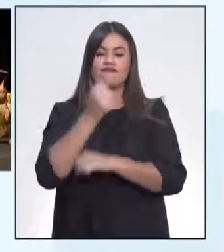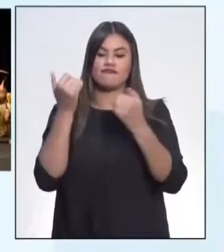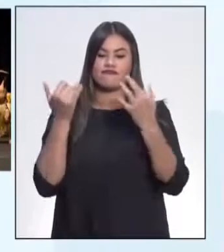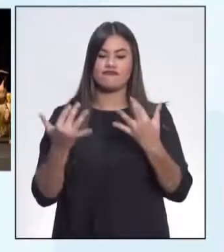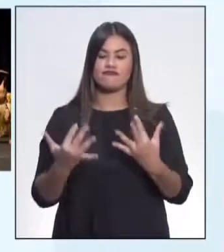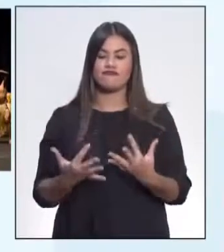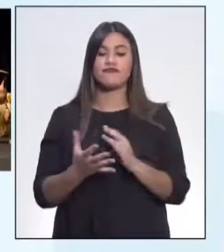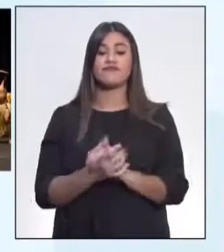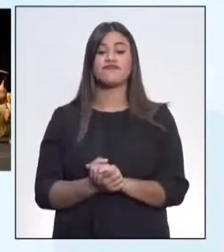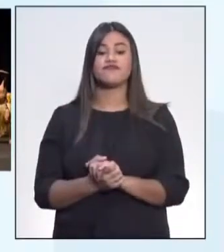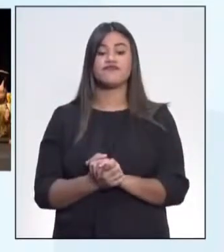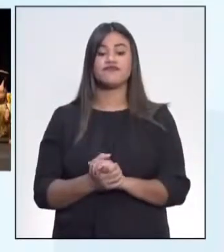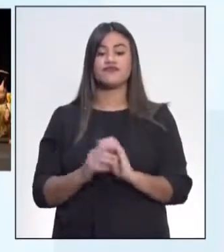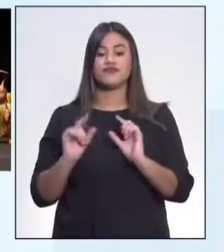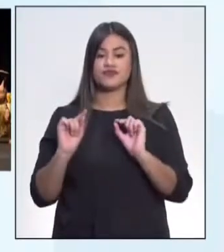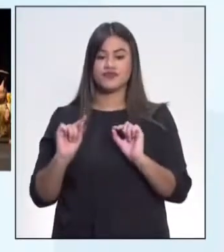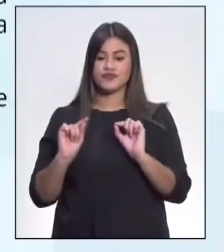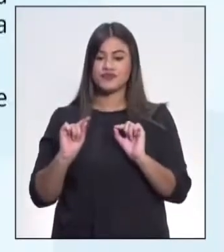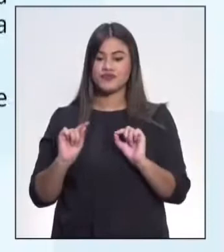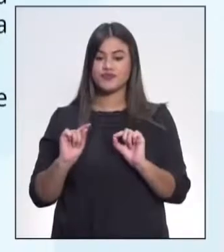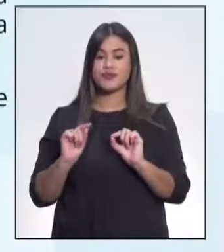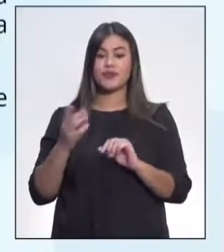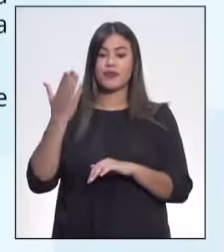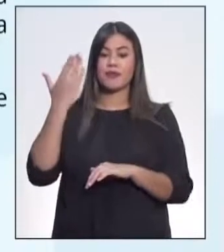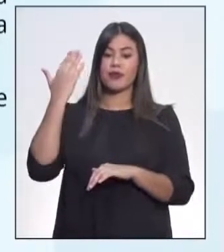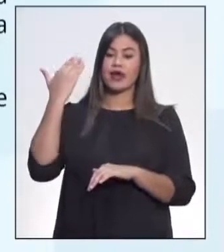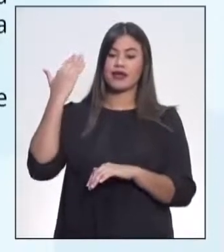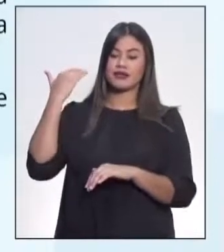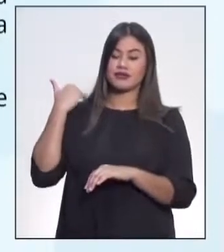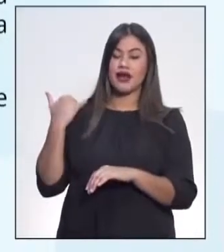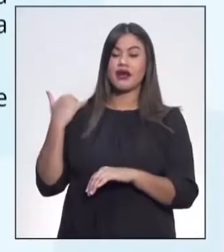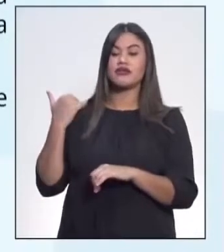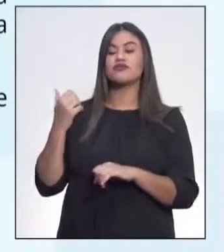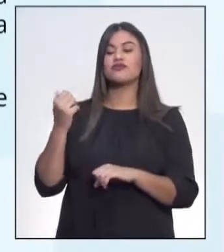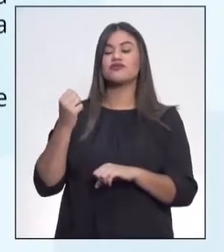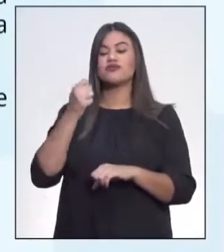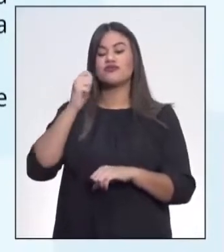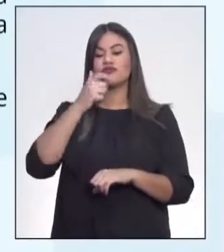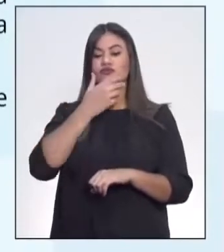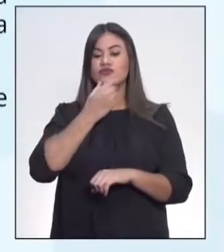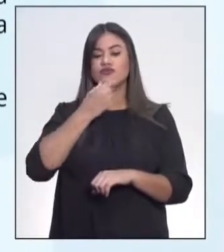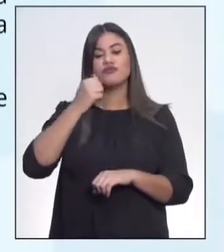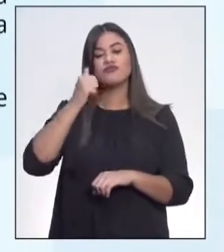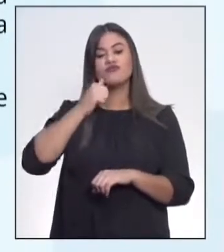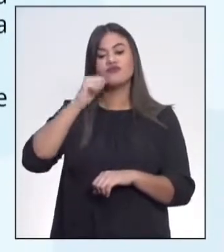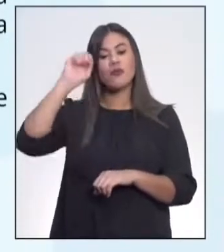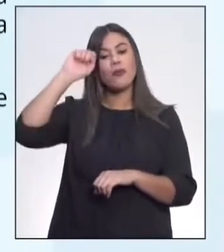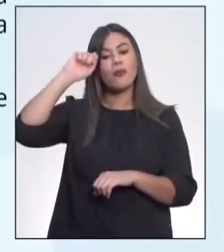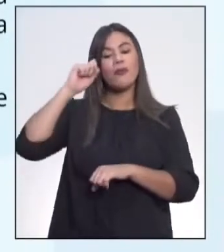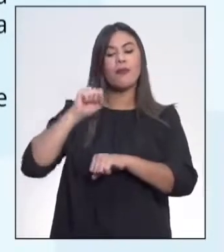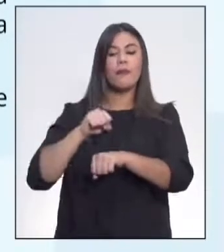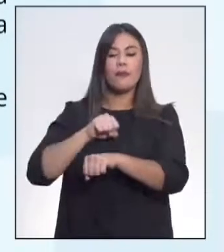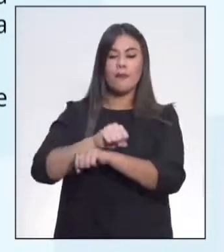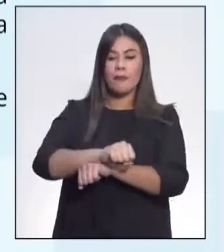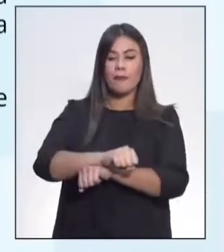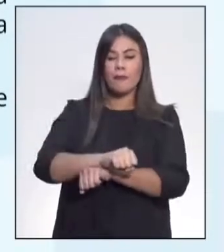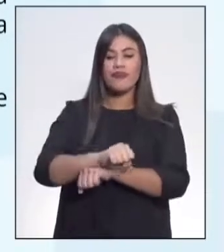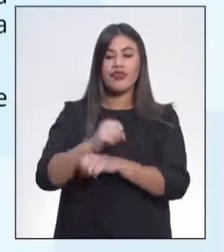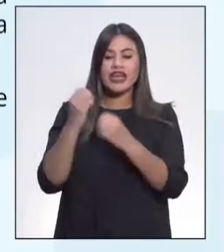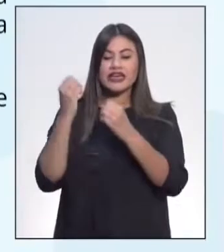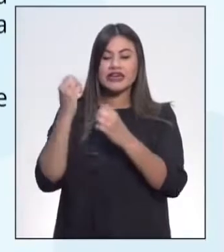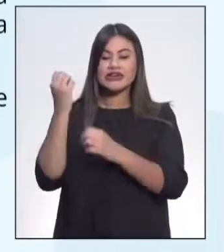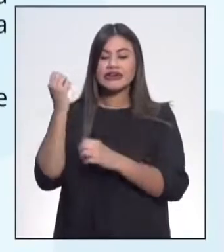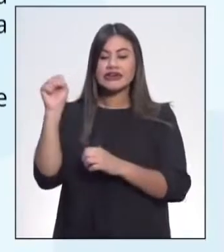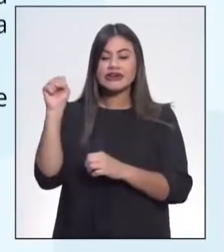história do ukulele, pessoal, era praticado por escravos nos canaviais. E eles usavam os pedaços de cana para extravasar a raiva